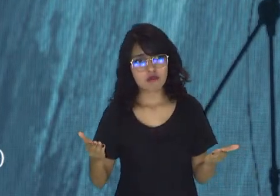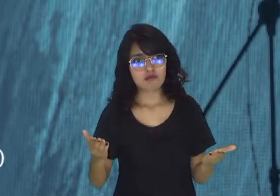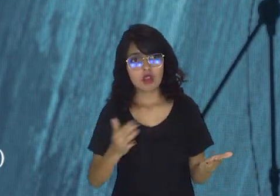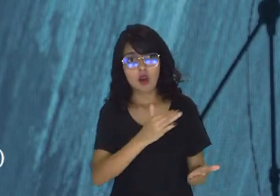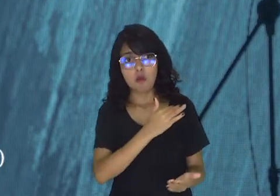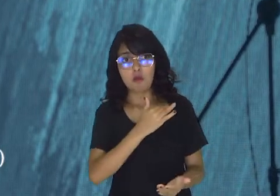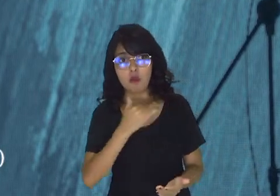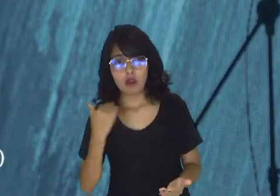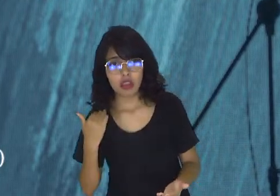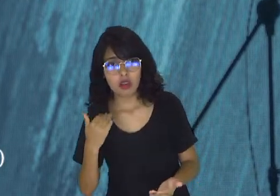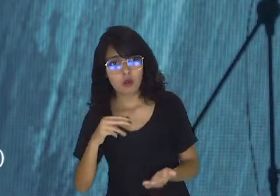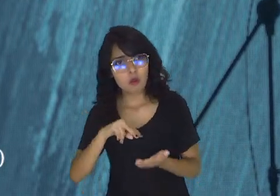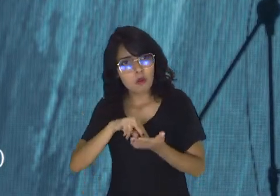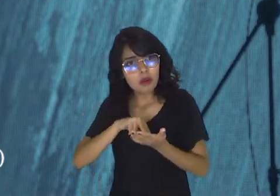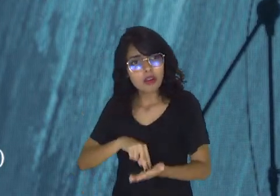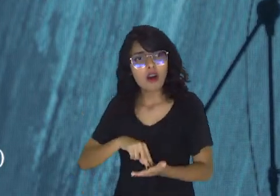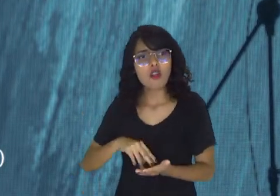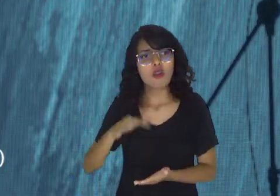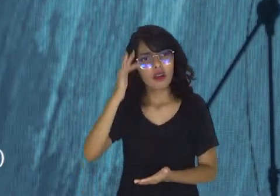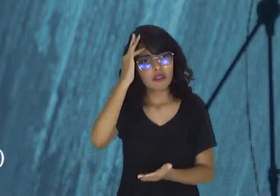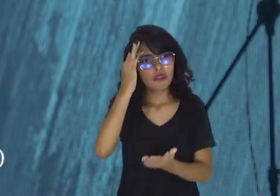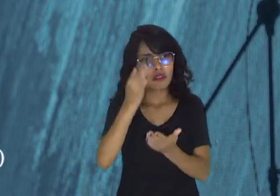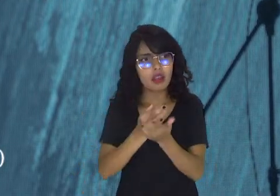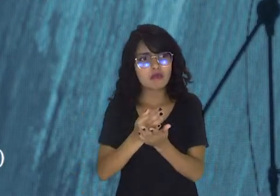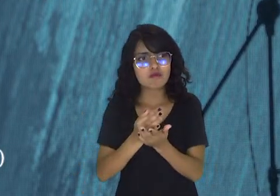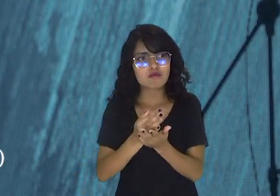sem terem recebido as promessas.